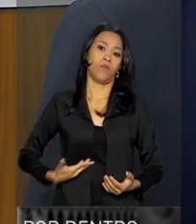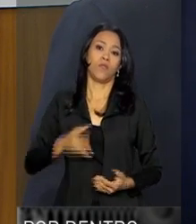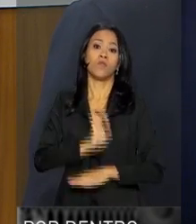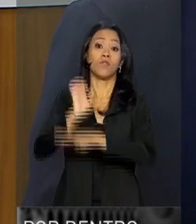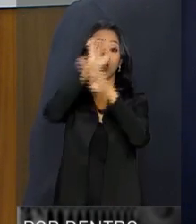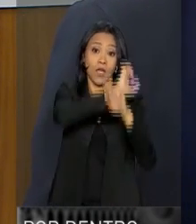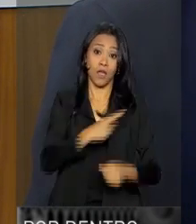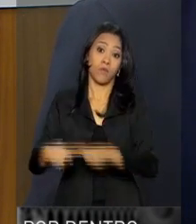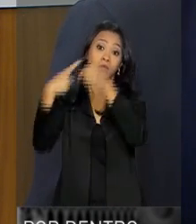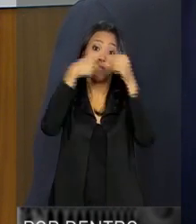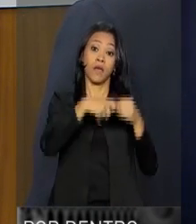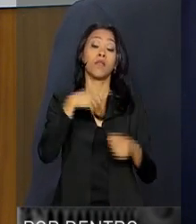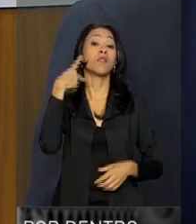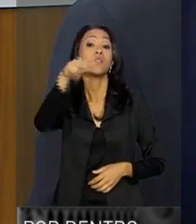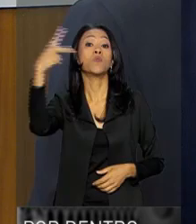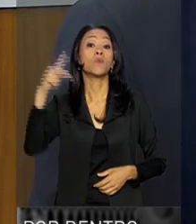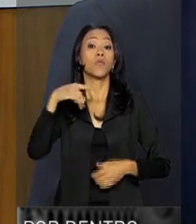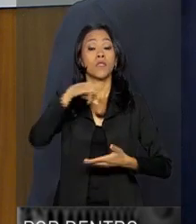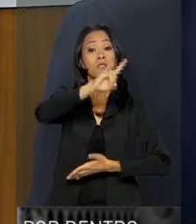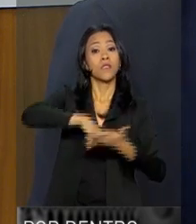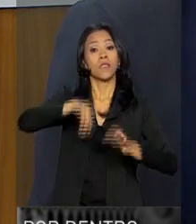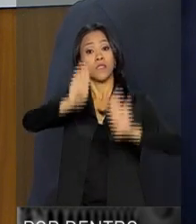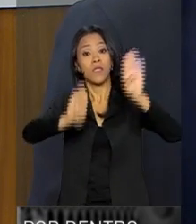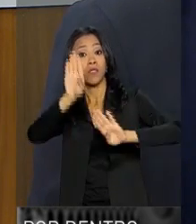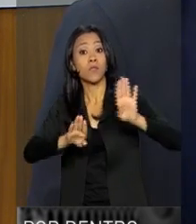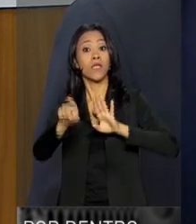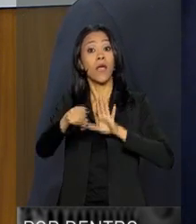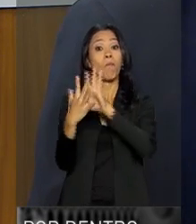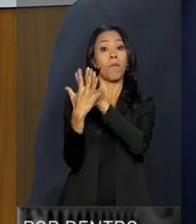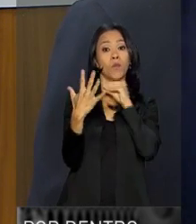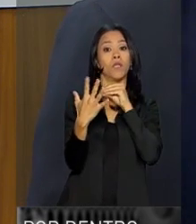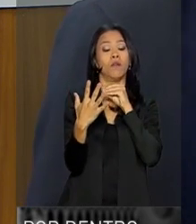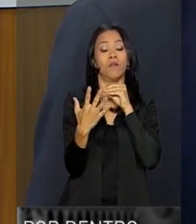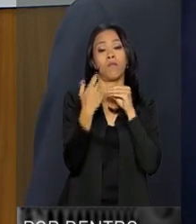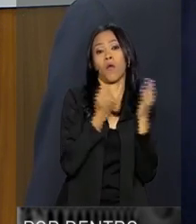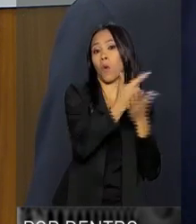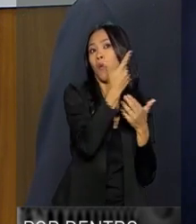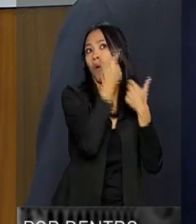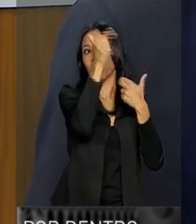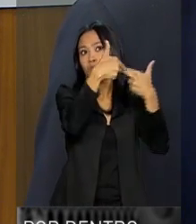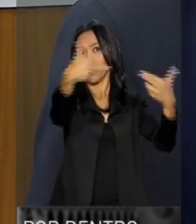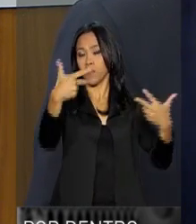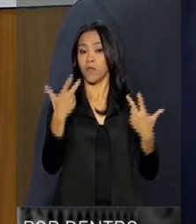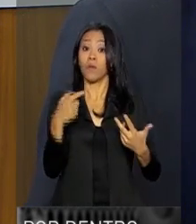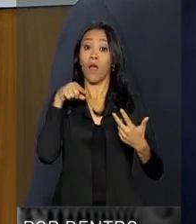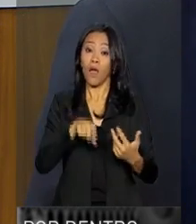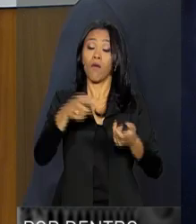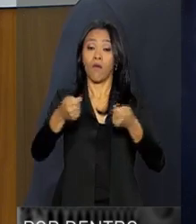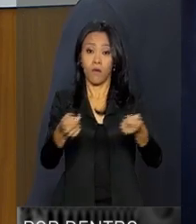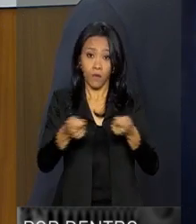a identificarem o menor preço e usarem isso como referência nas suas compras e isso implica uma economia de